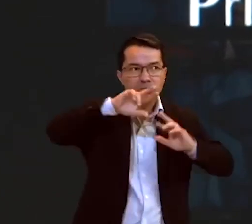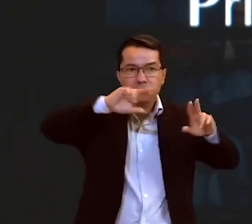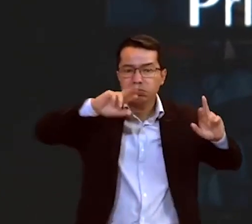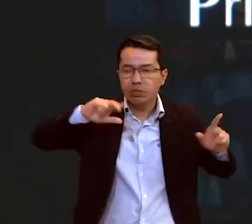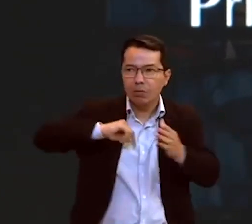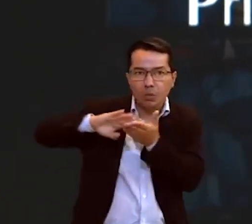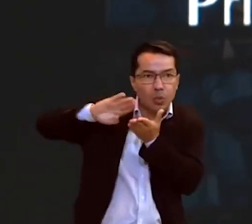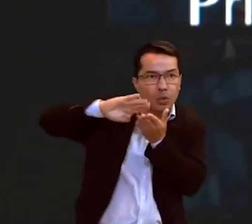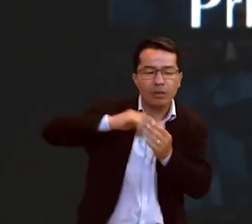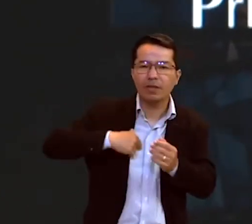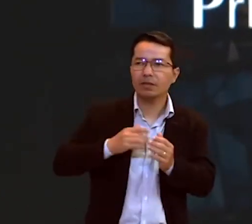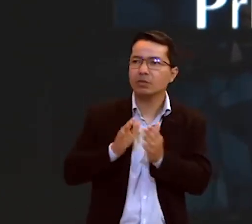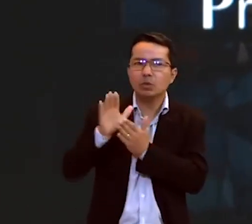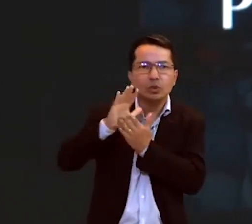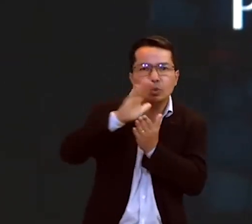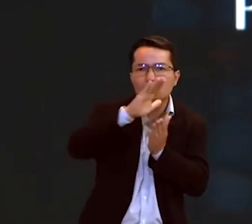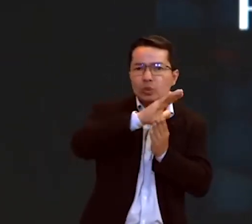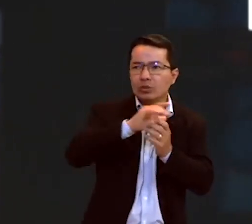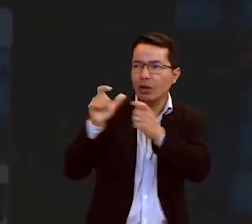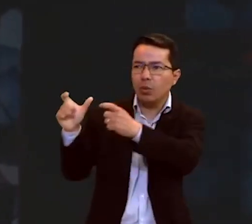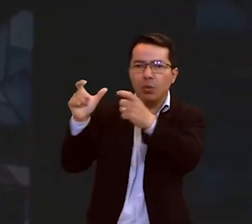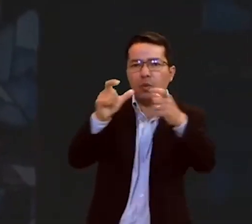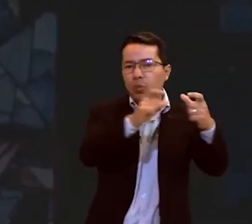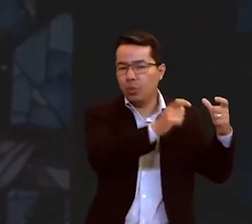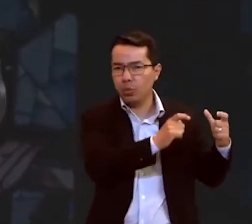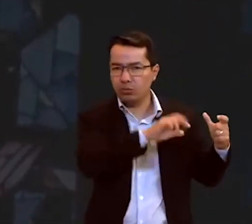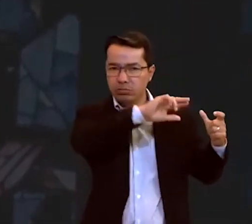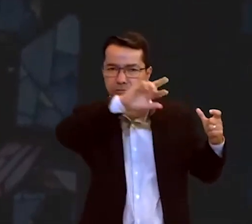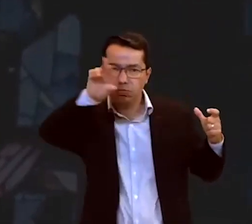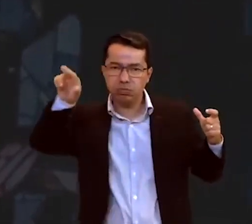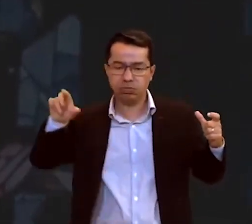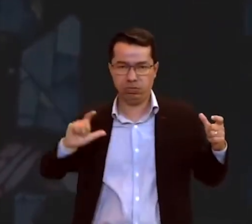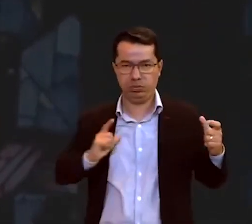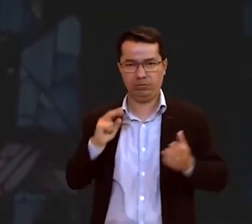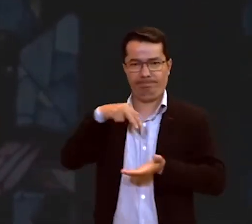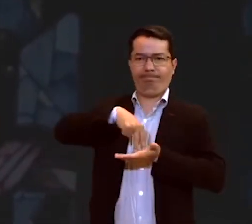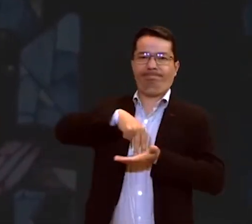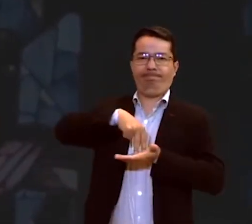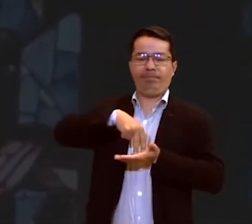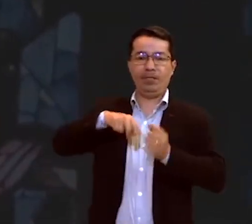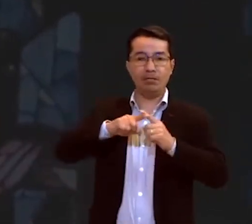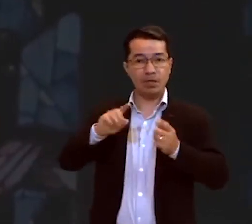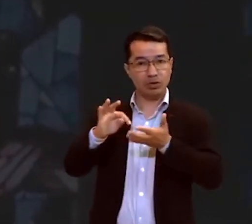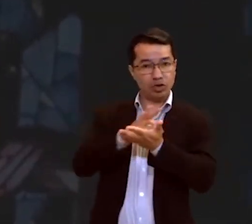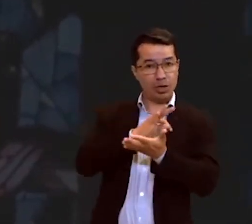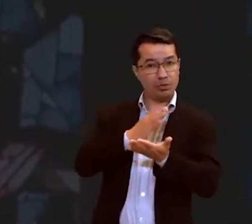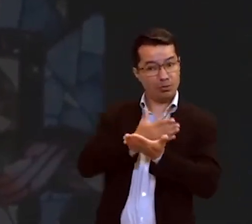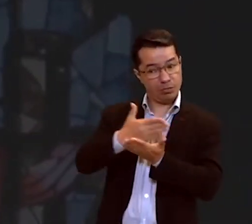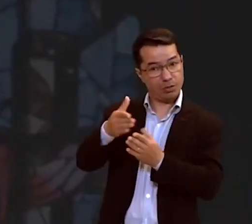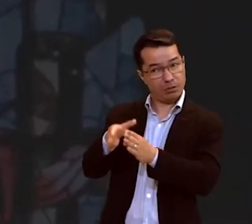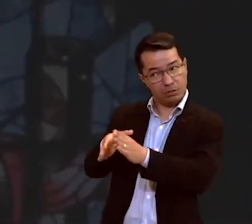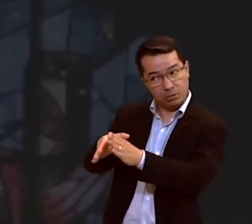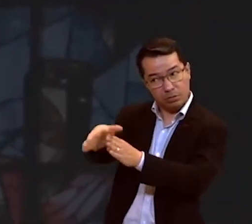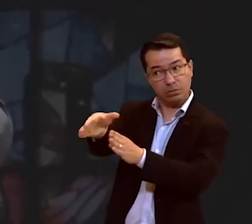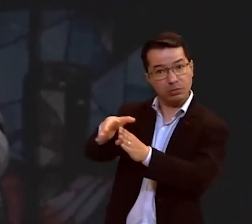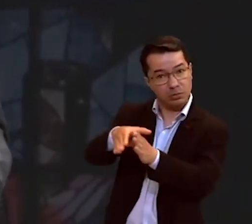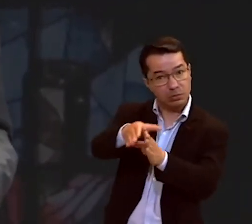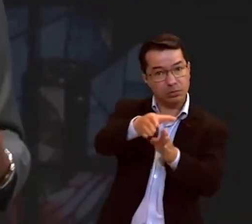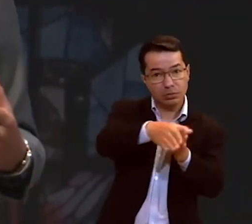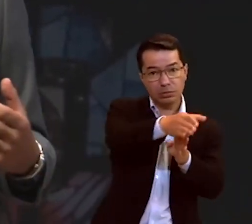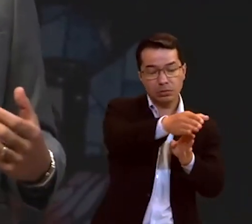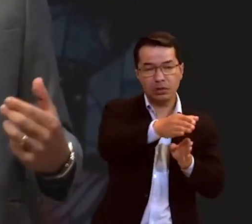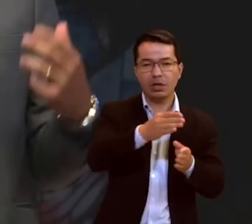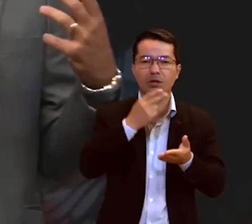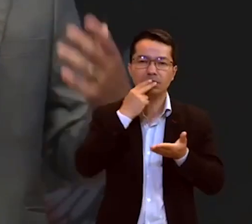Tiago, como coluna dessa igreja, precisa dar uma palavra para a sua igreja, precisa dar uma palavra para esses cristãos que haviam se dispersado. E ele escreve